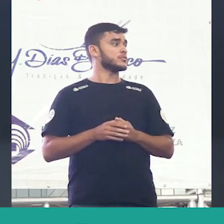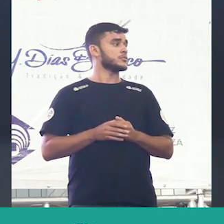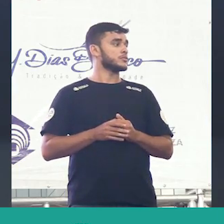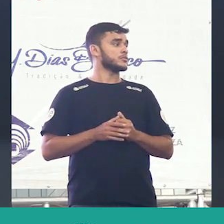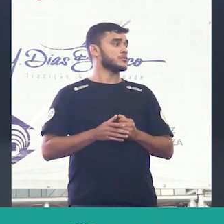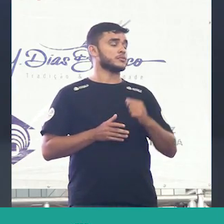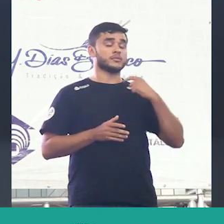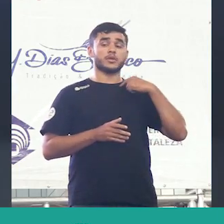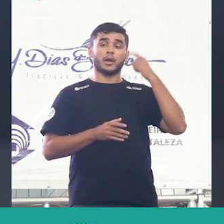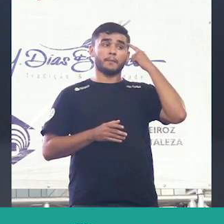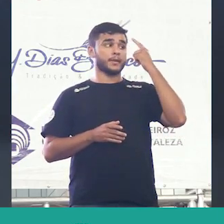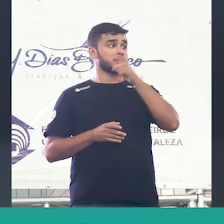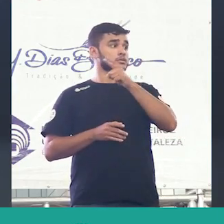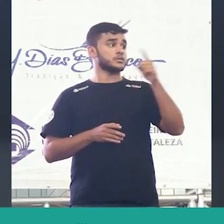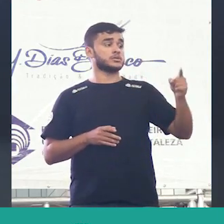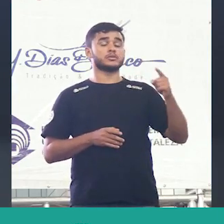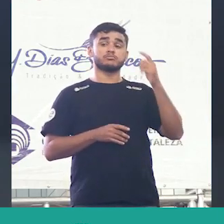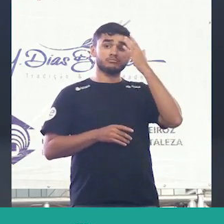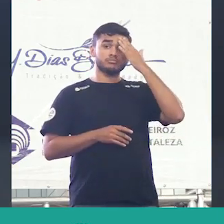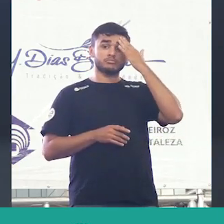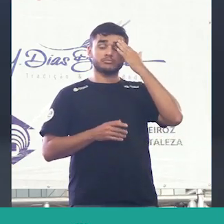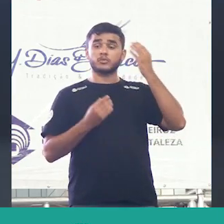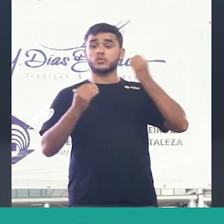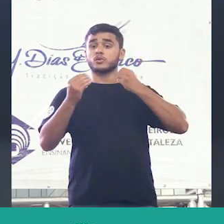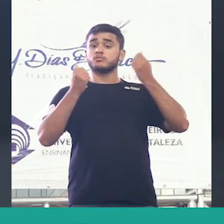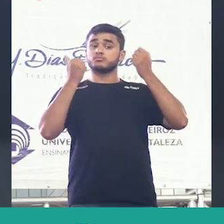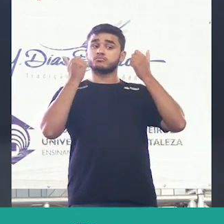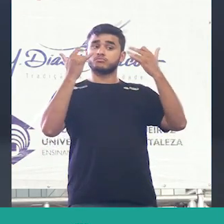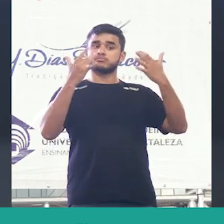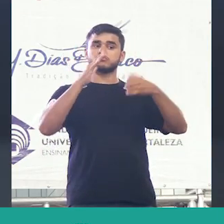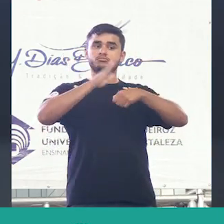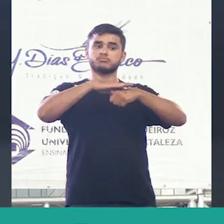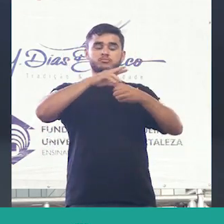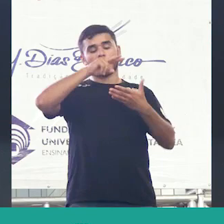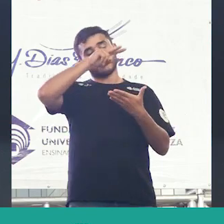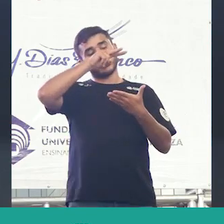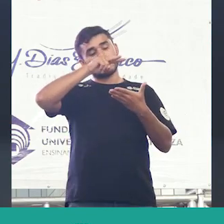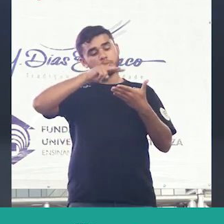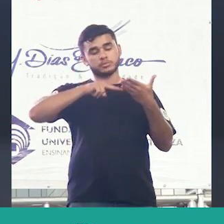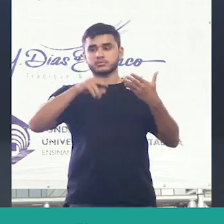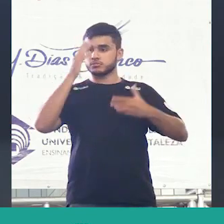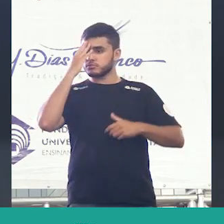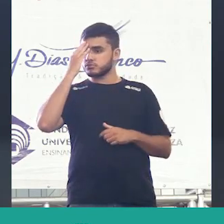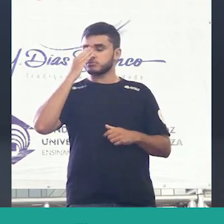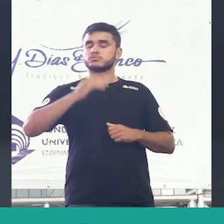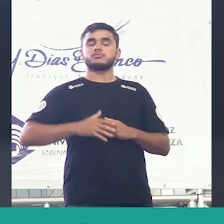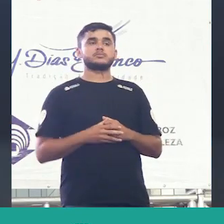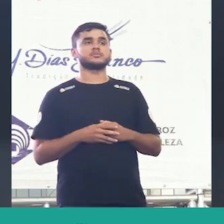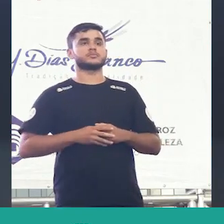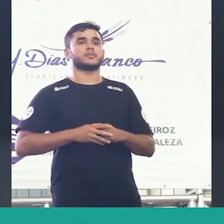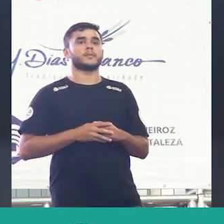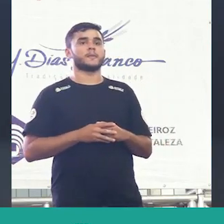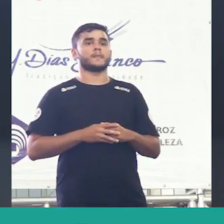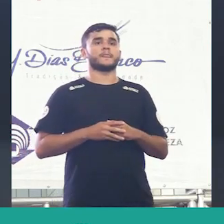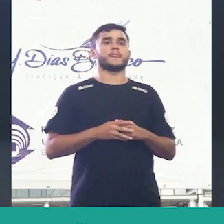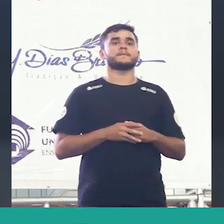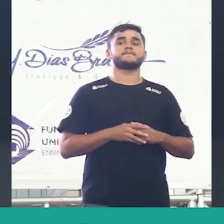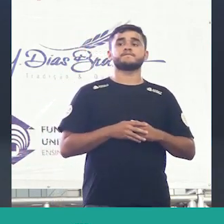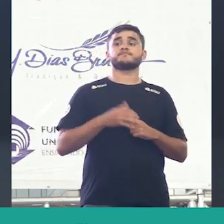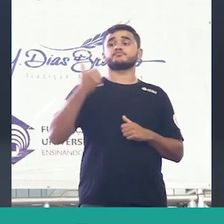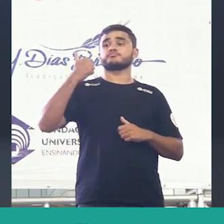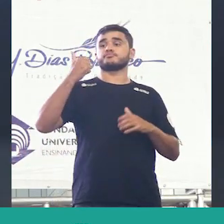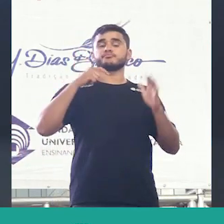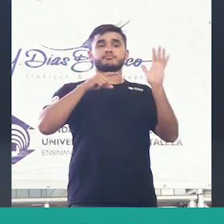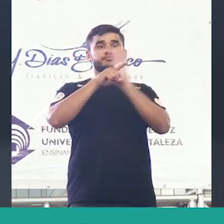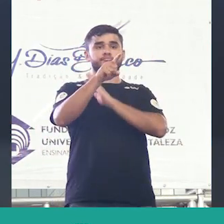só tentar interpretar só quando eu falo. Já vá interpretando na leitura. Então vamos ler aqui. Primeira questão